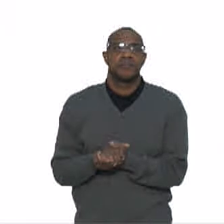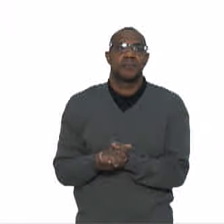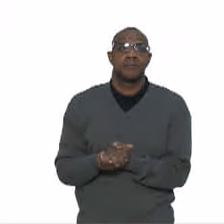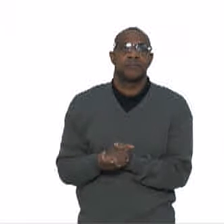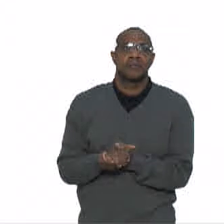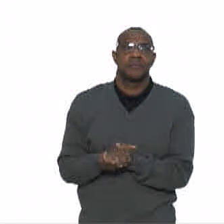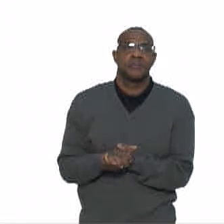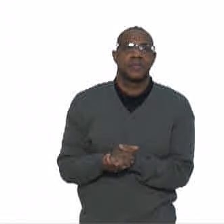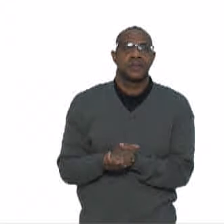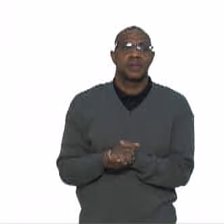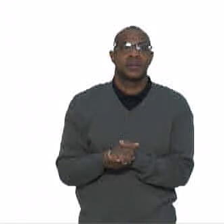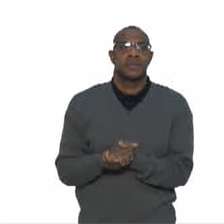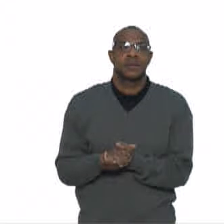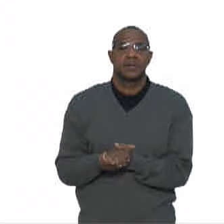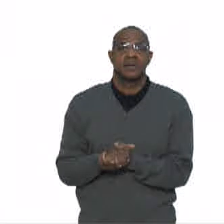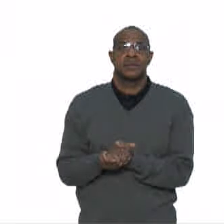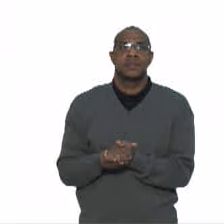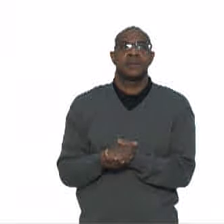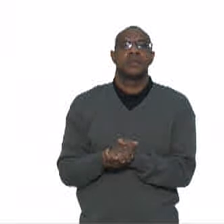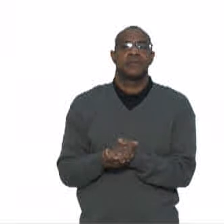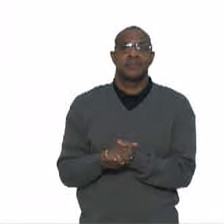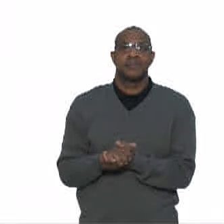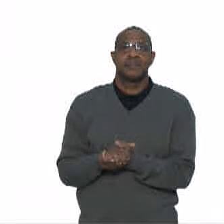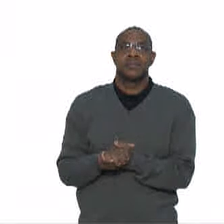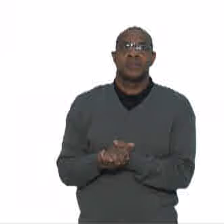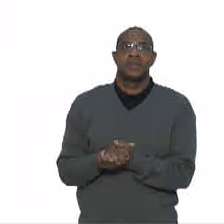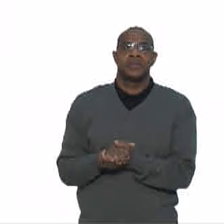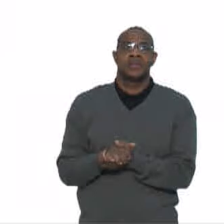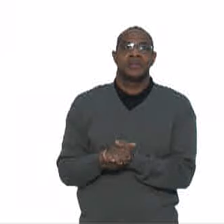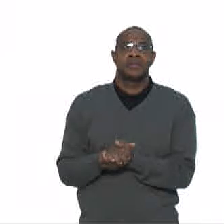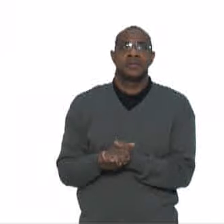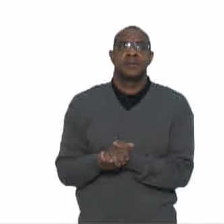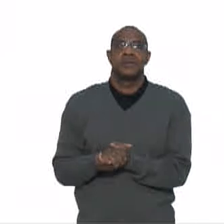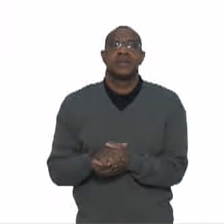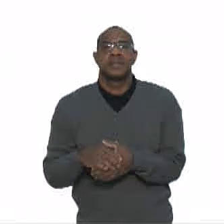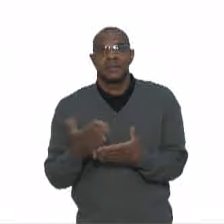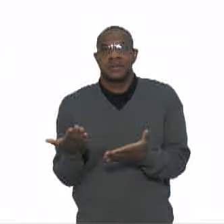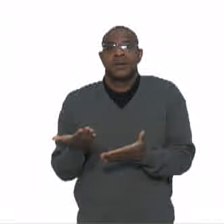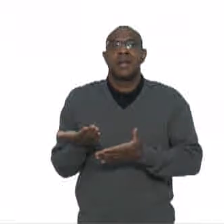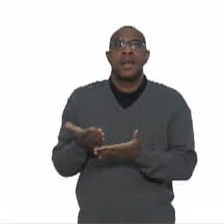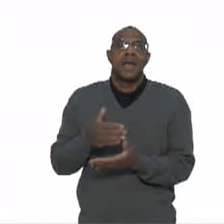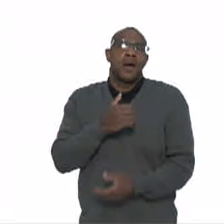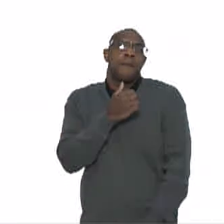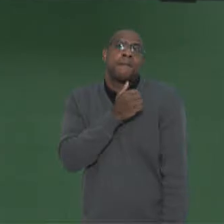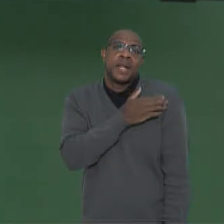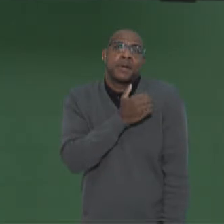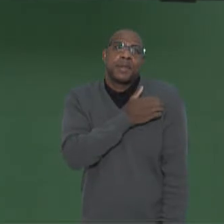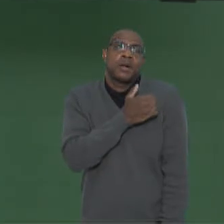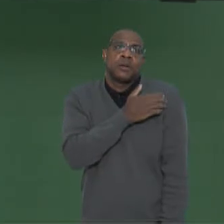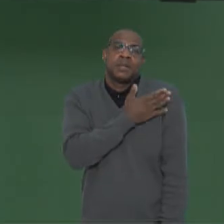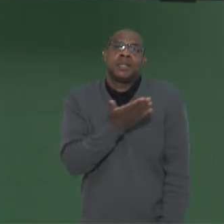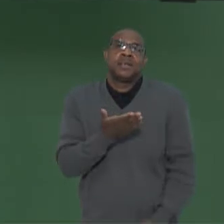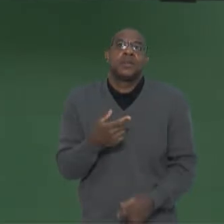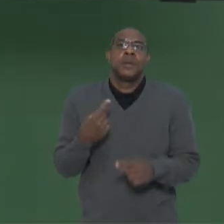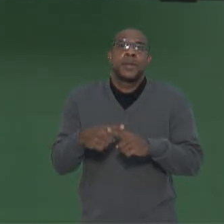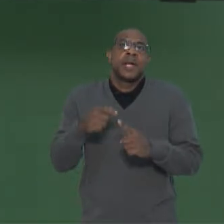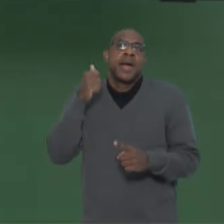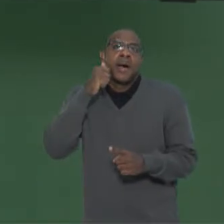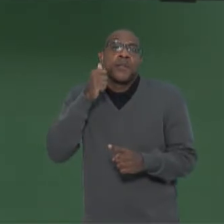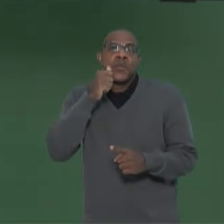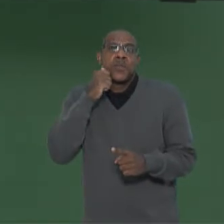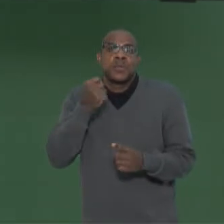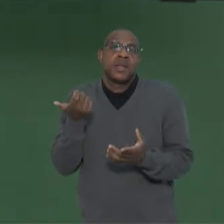práticas deportivas de mulheres em algumas modalidades deportivas aí. Esse preconceito que se tinha com